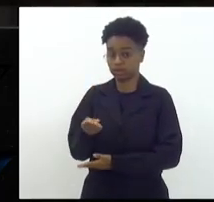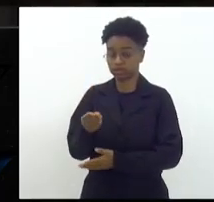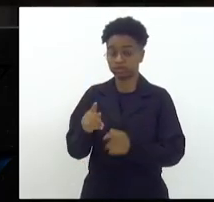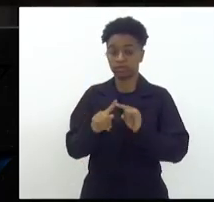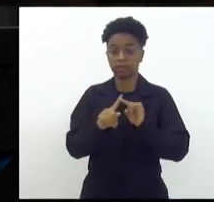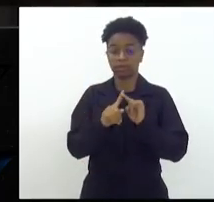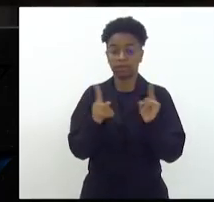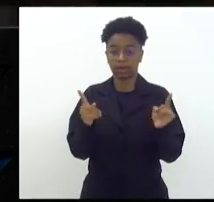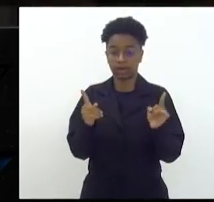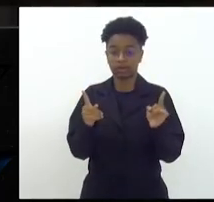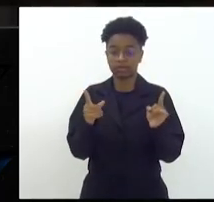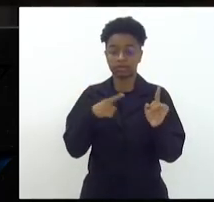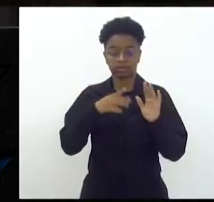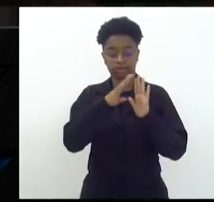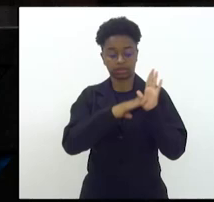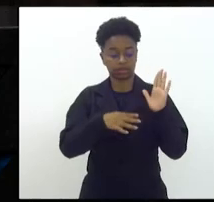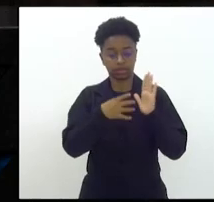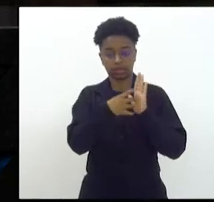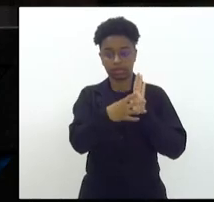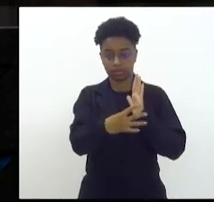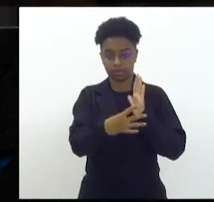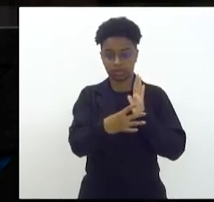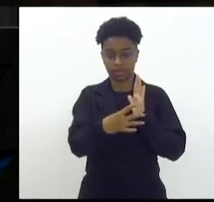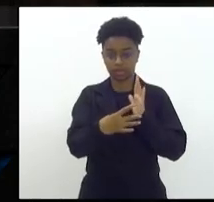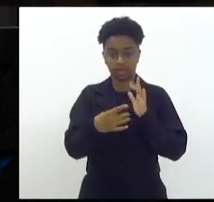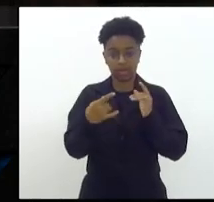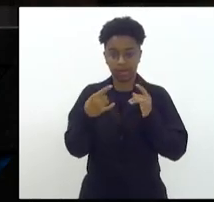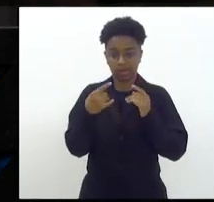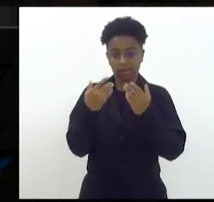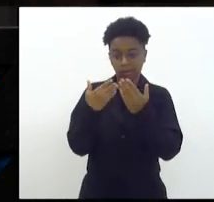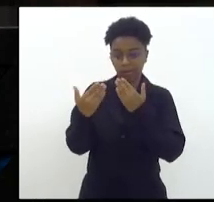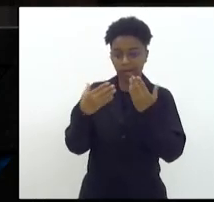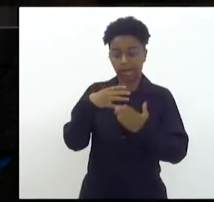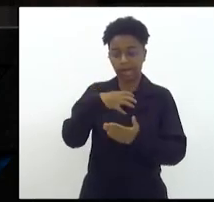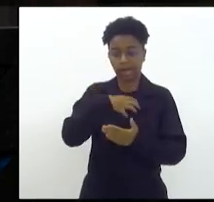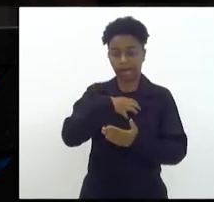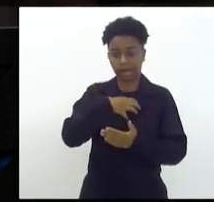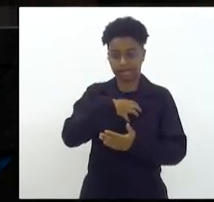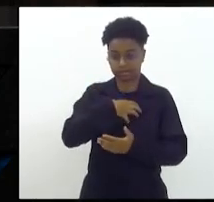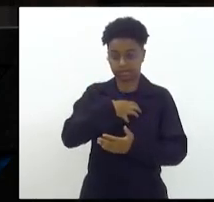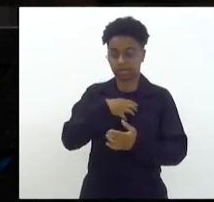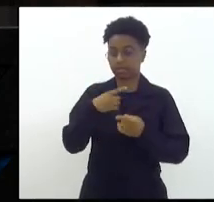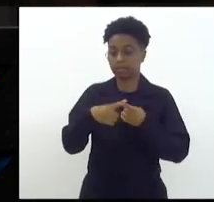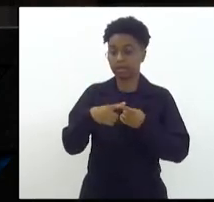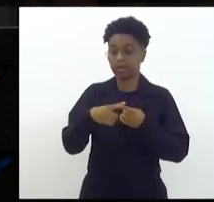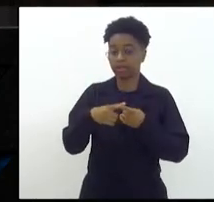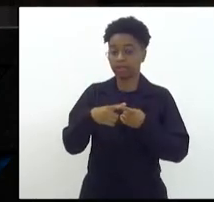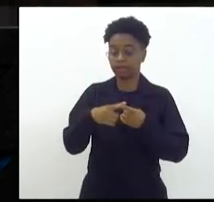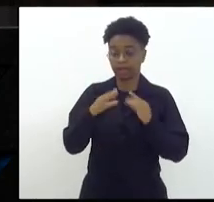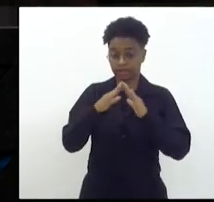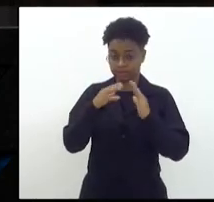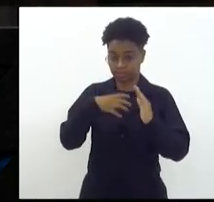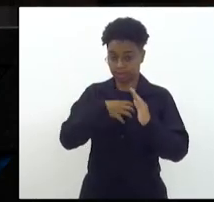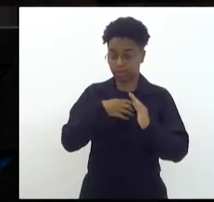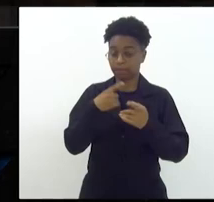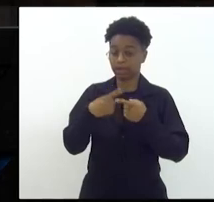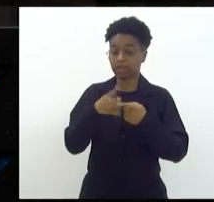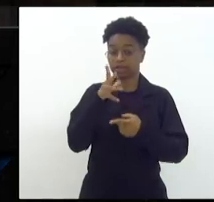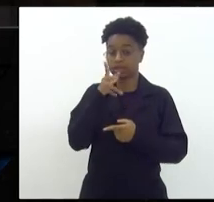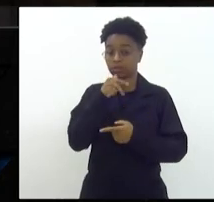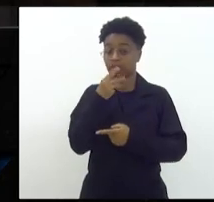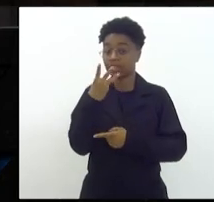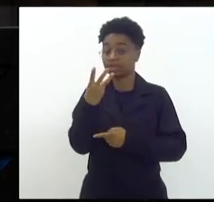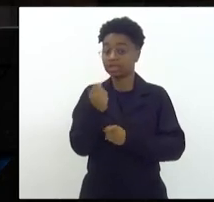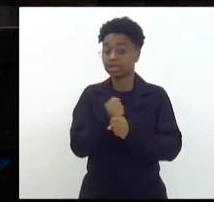de acordo com uma tabela Casa Bahia para pagar em três anos 3 bilhões